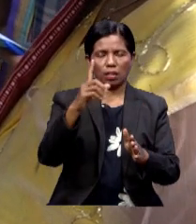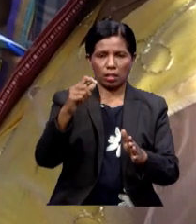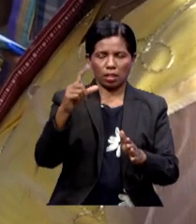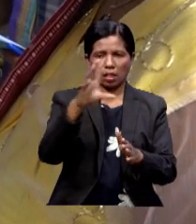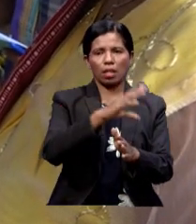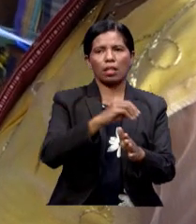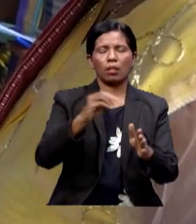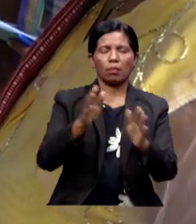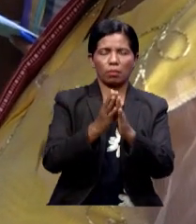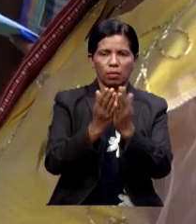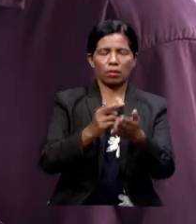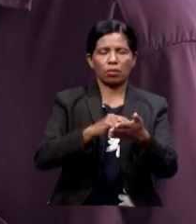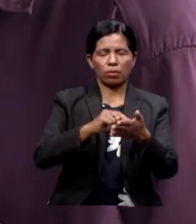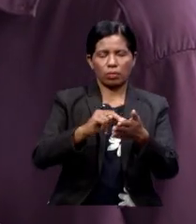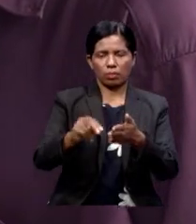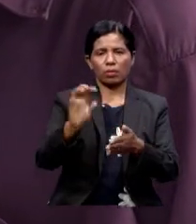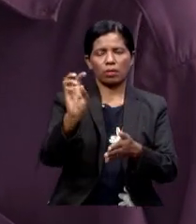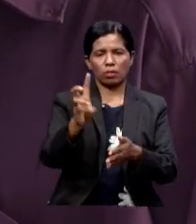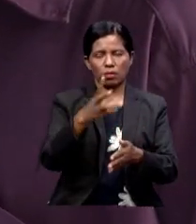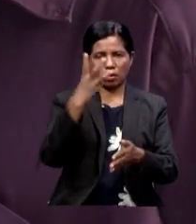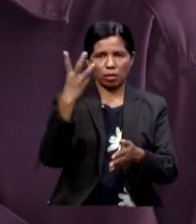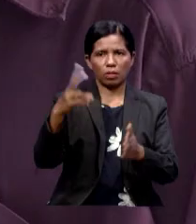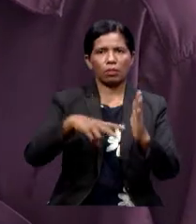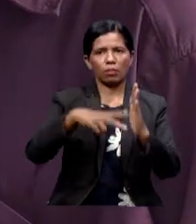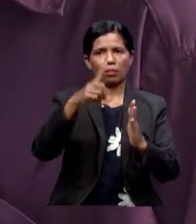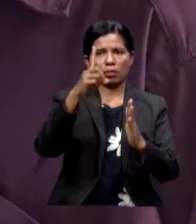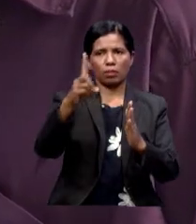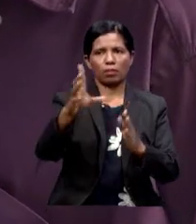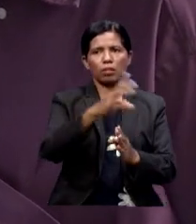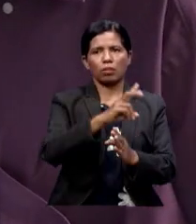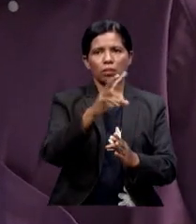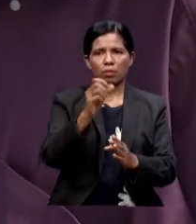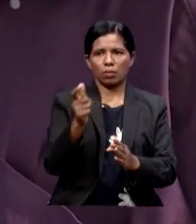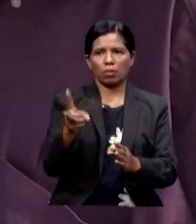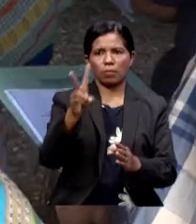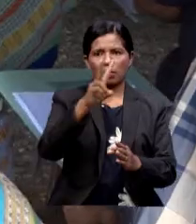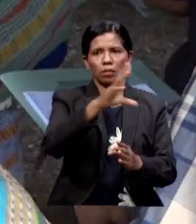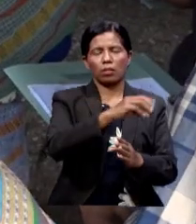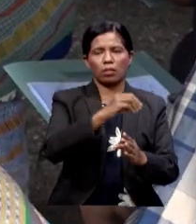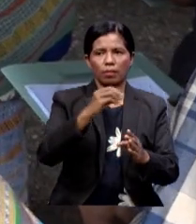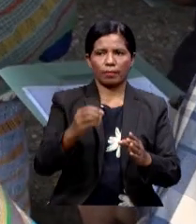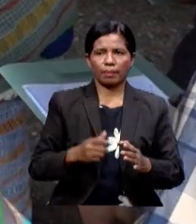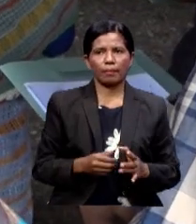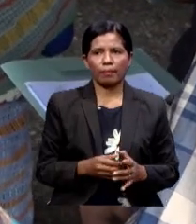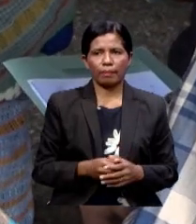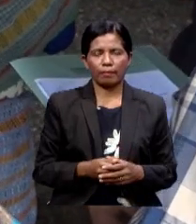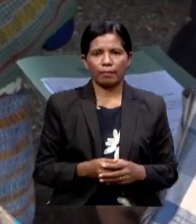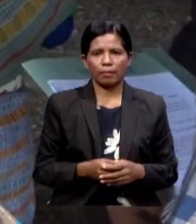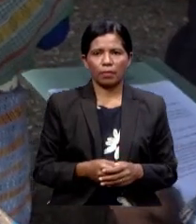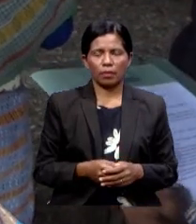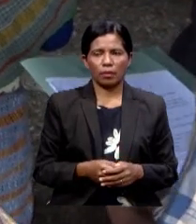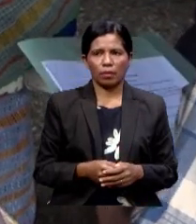protocolo, número Sanul Resinen, volume Ida, Barring Rua Rua, Cortório Notarial Dilim.